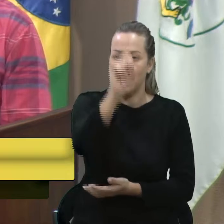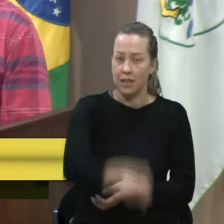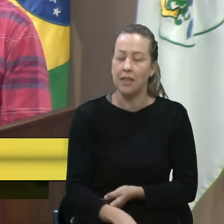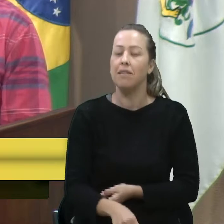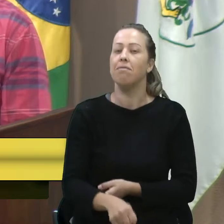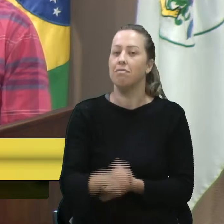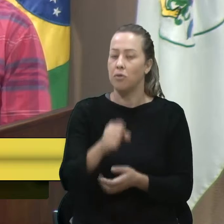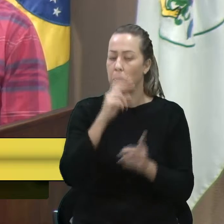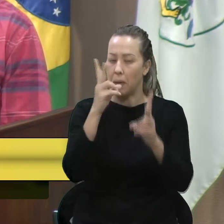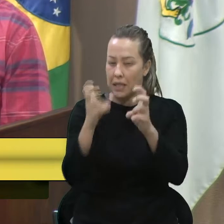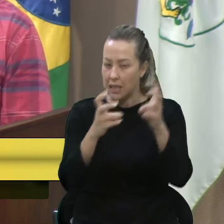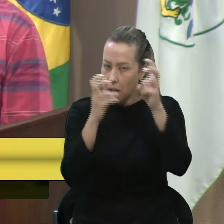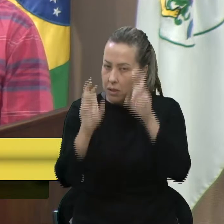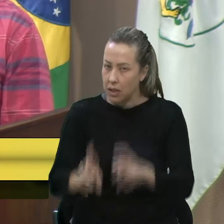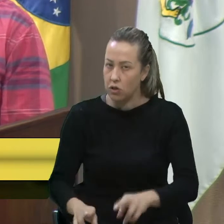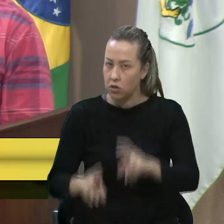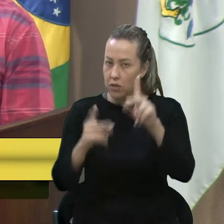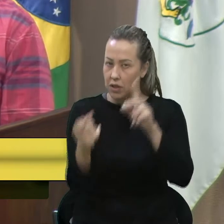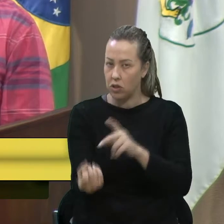sinais, sim.